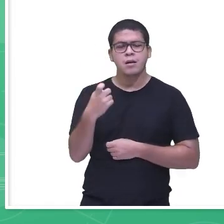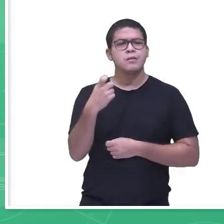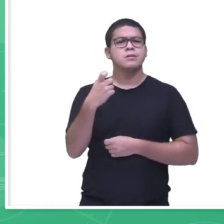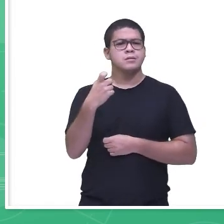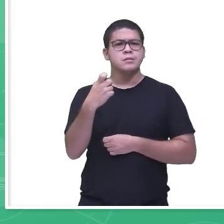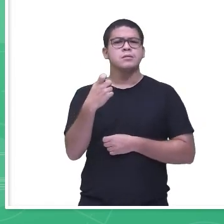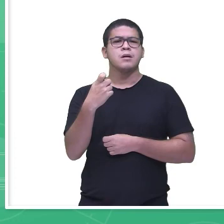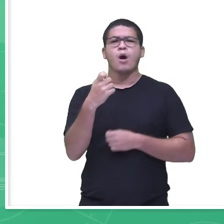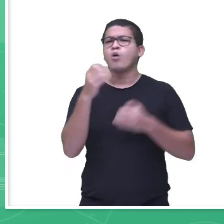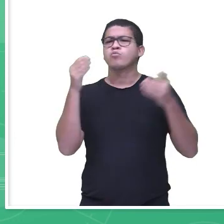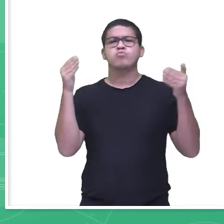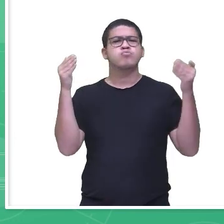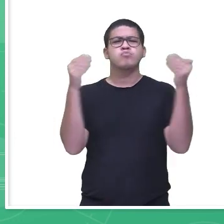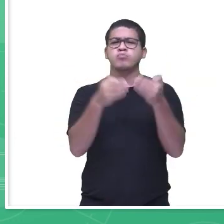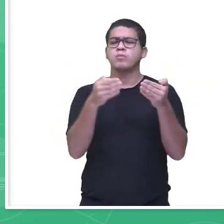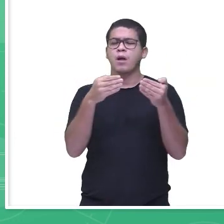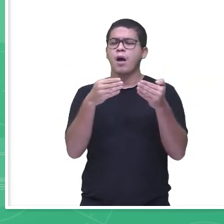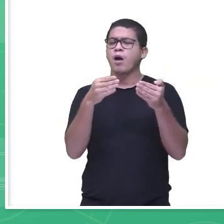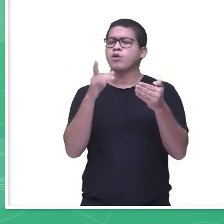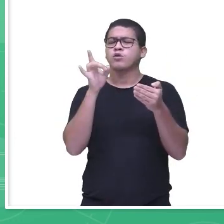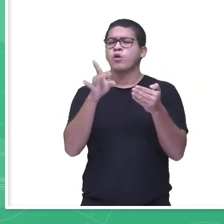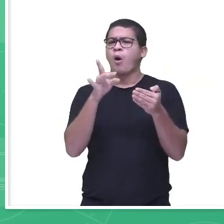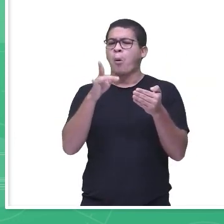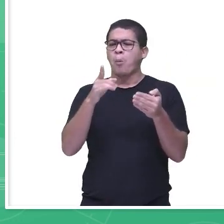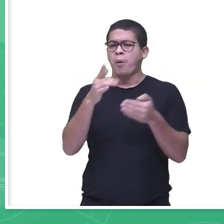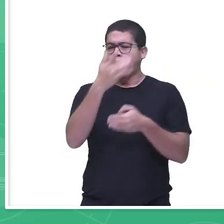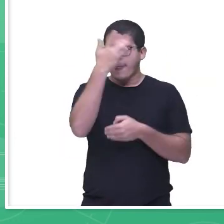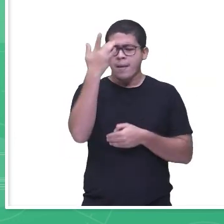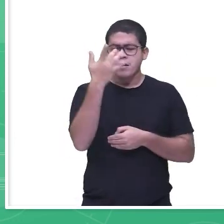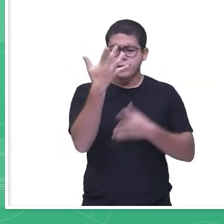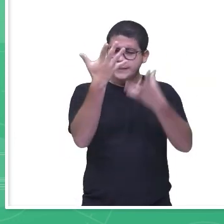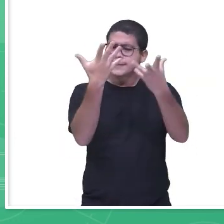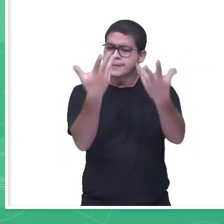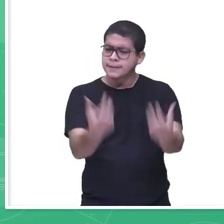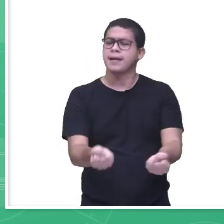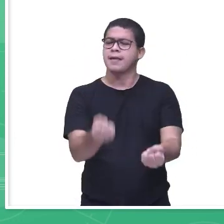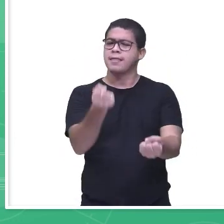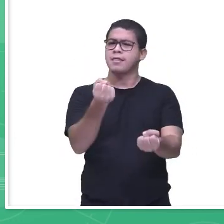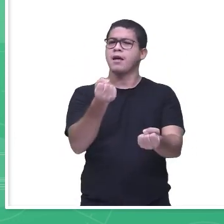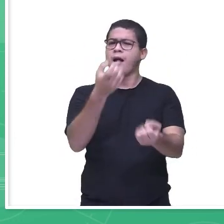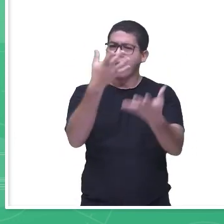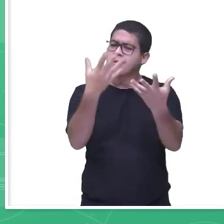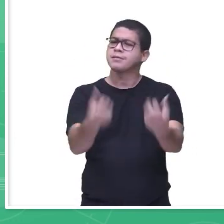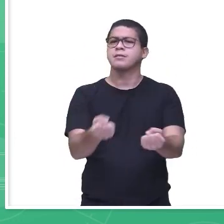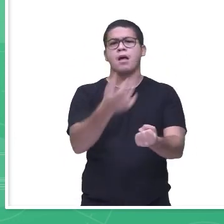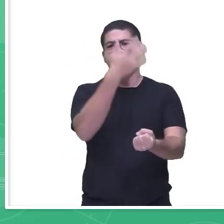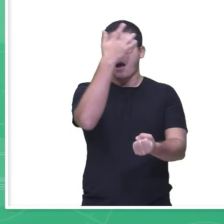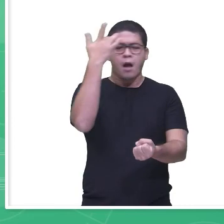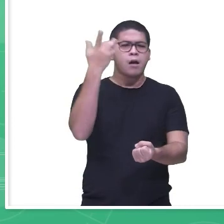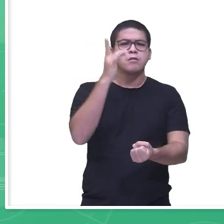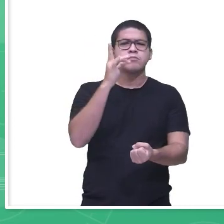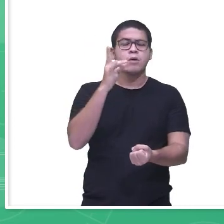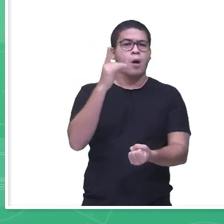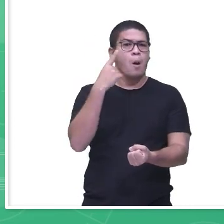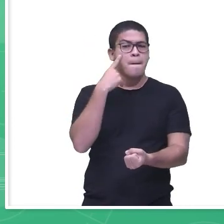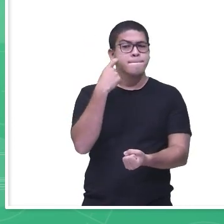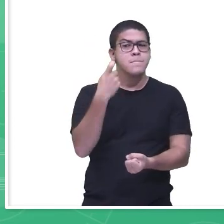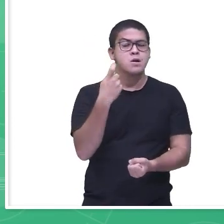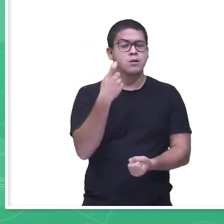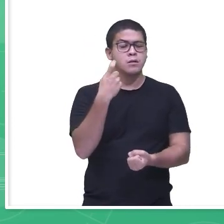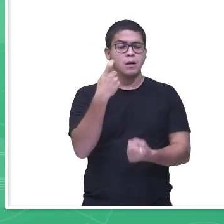apenas em convencer o outro, qual é o meu interesse? O meu interesse é convencer o